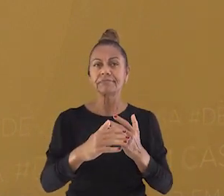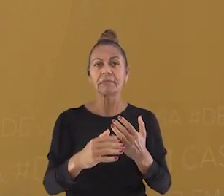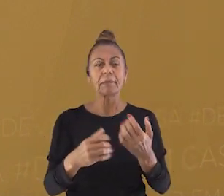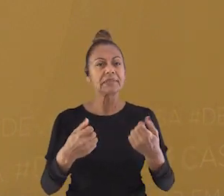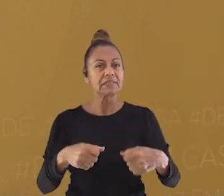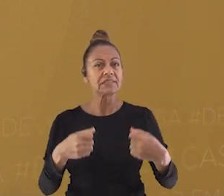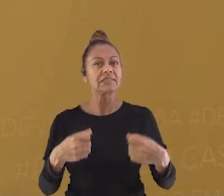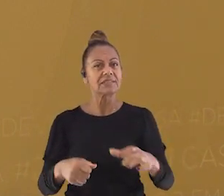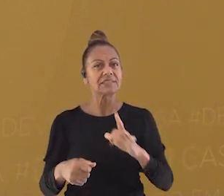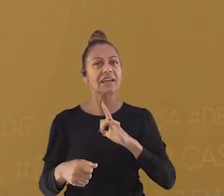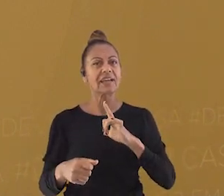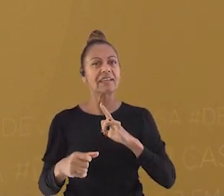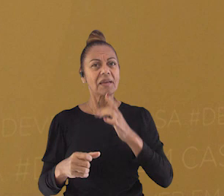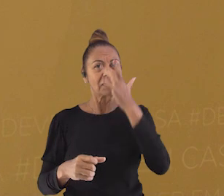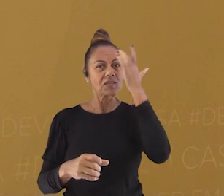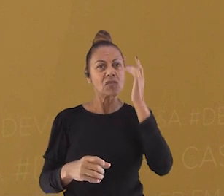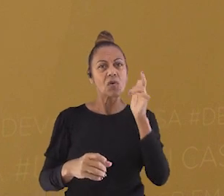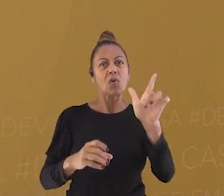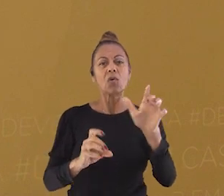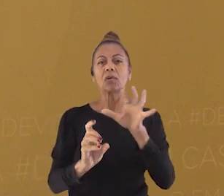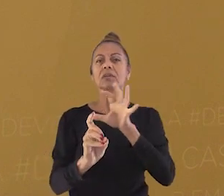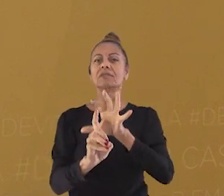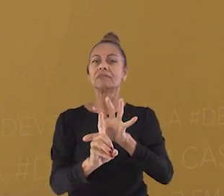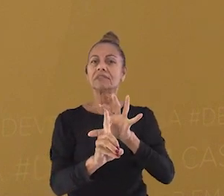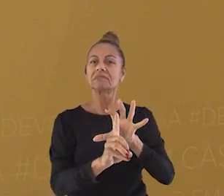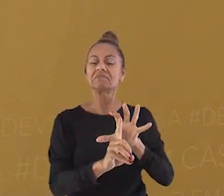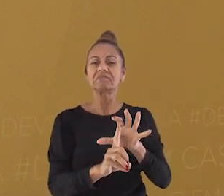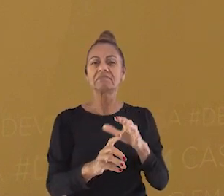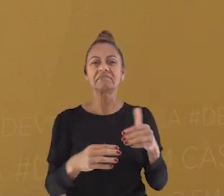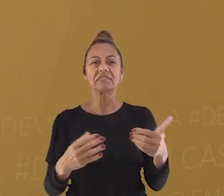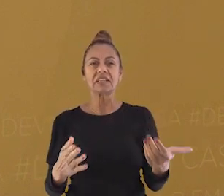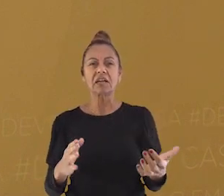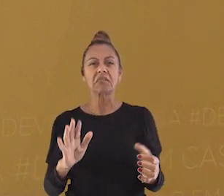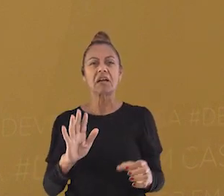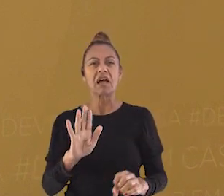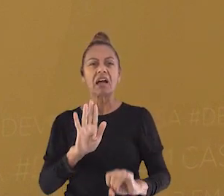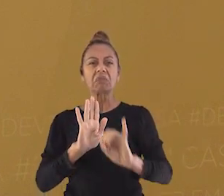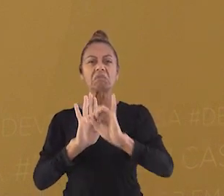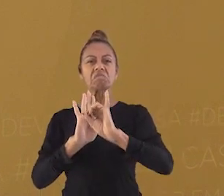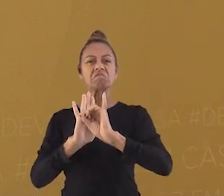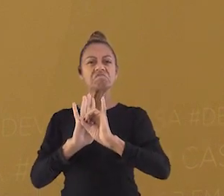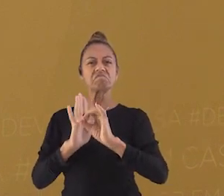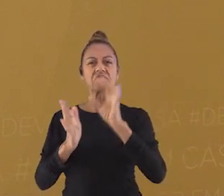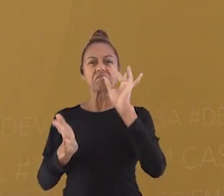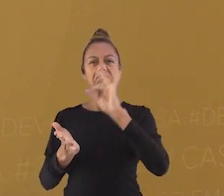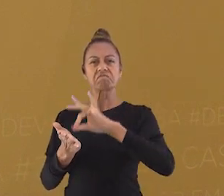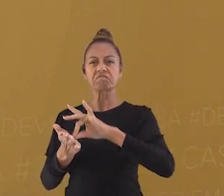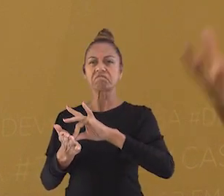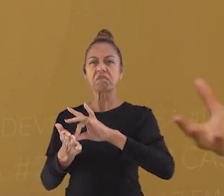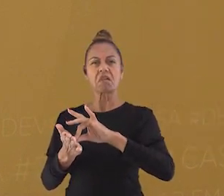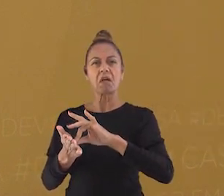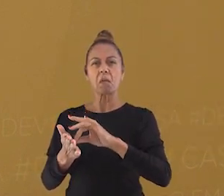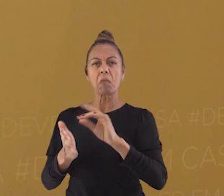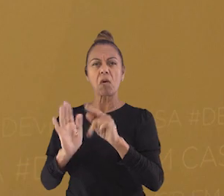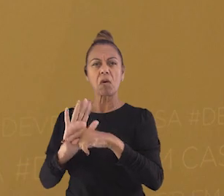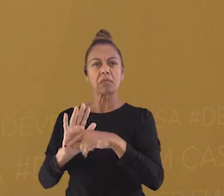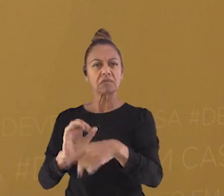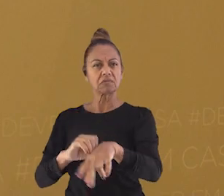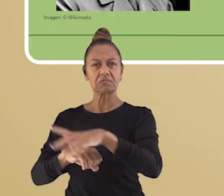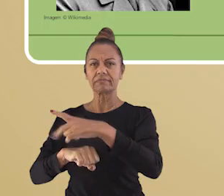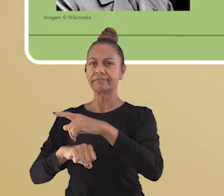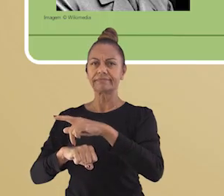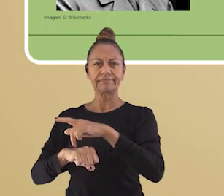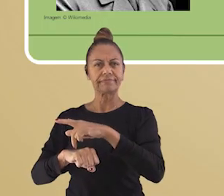tem interferência de outras, mantendo uma falsa ideia de identidade legítima e exclusiva de uma